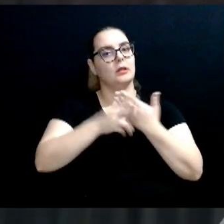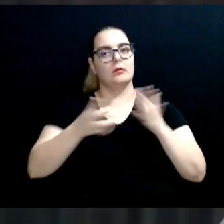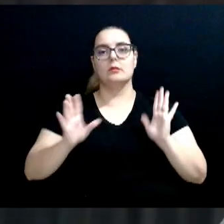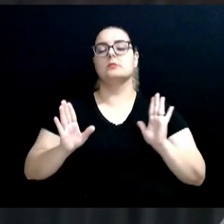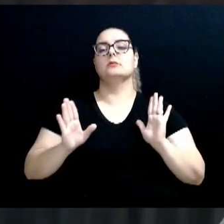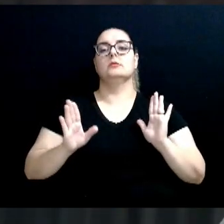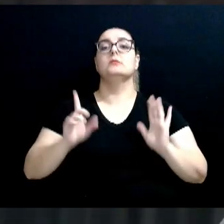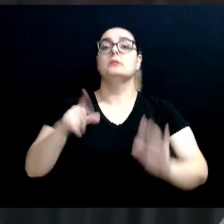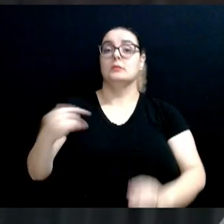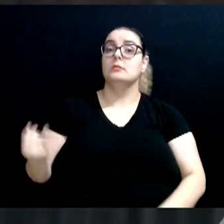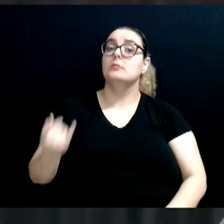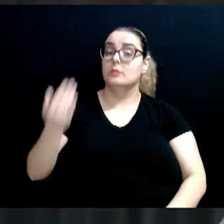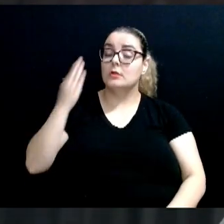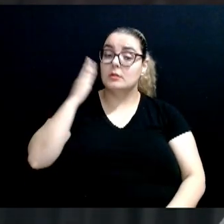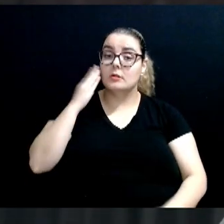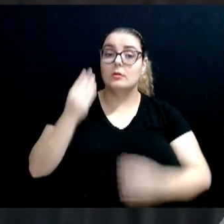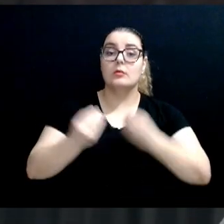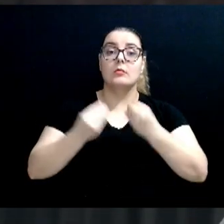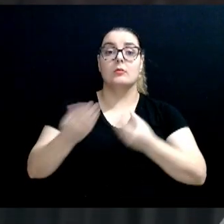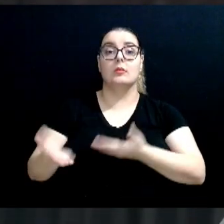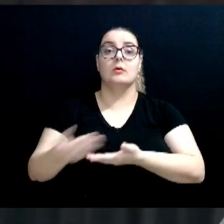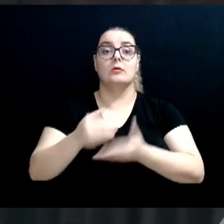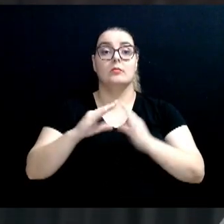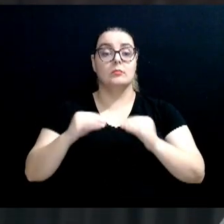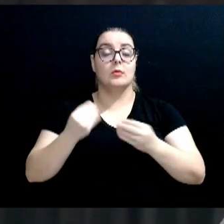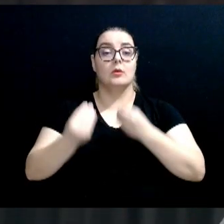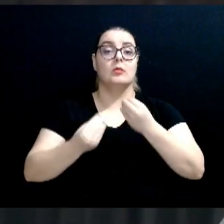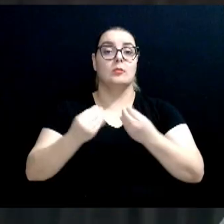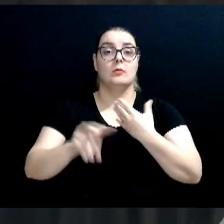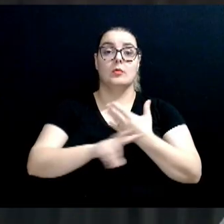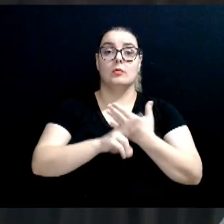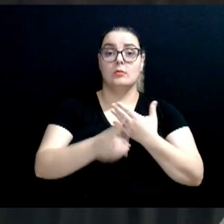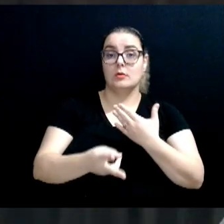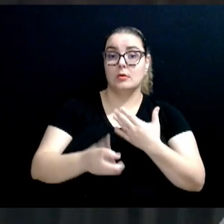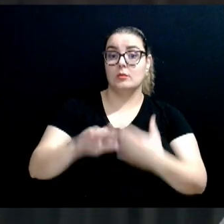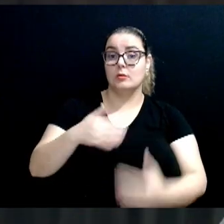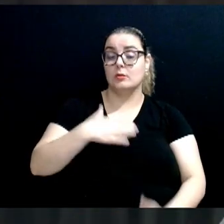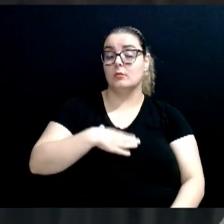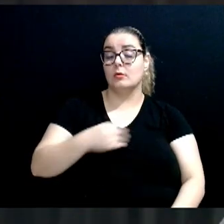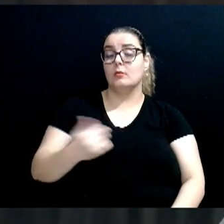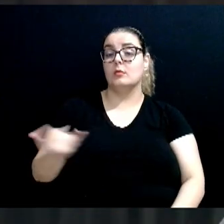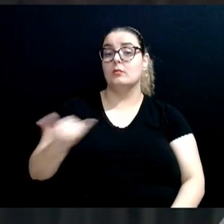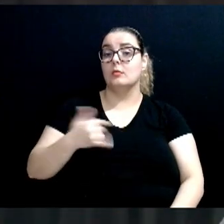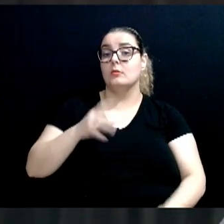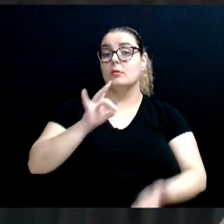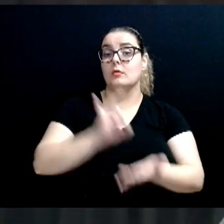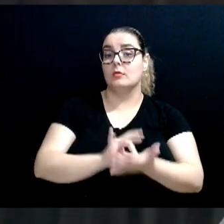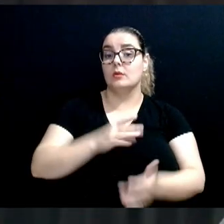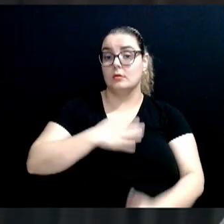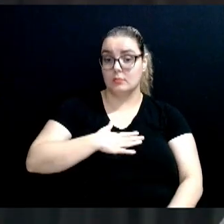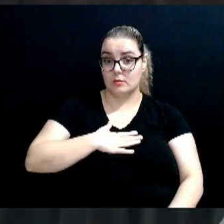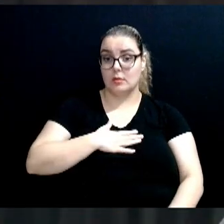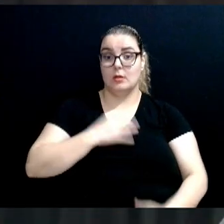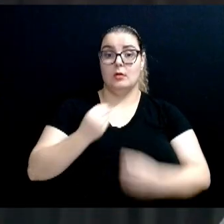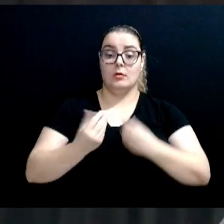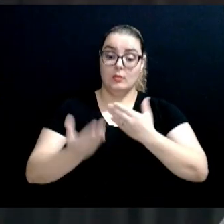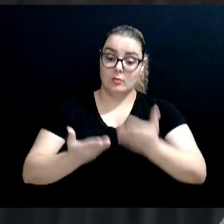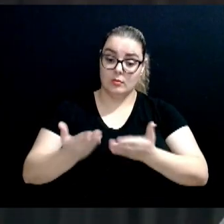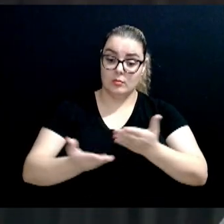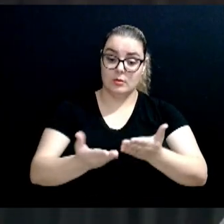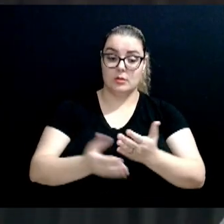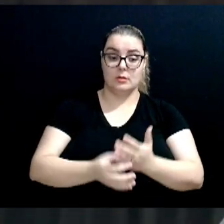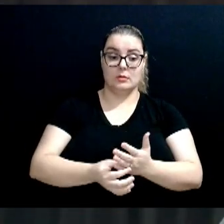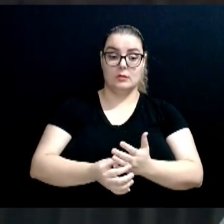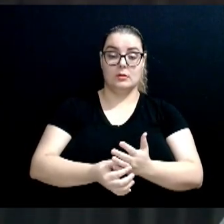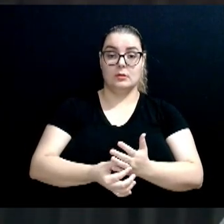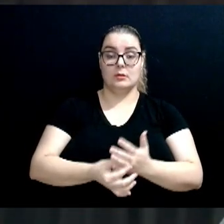eu vou acolher, como eu vou reagir quando o meu filho conta uma verdade para mim. De que forma que eu vou ajudá-lo a lidar com a consequência